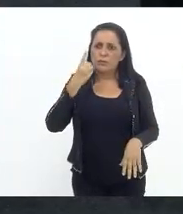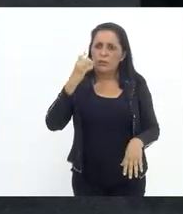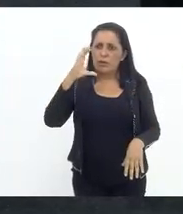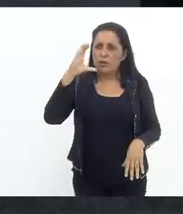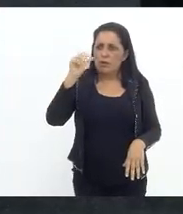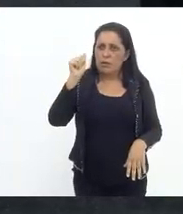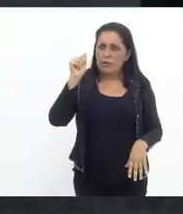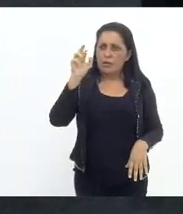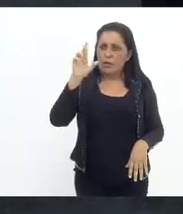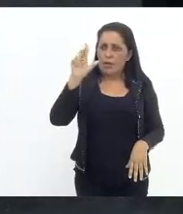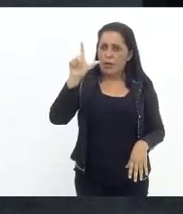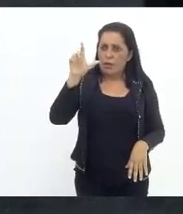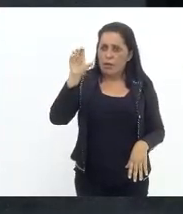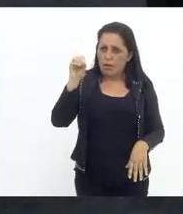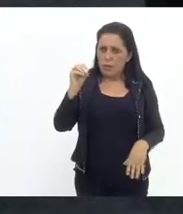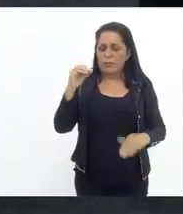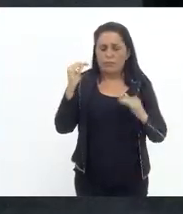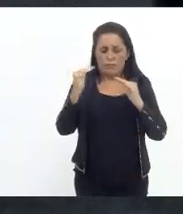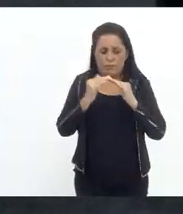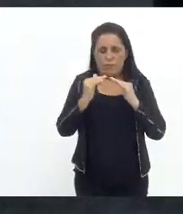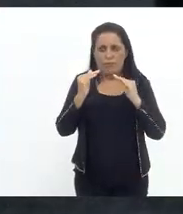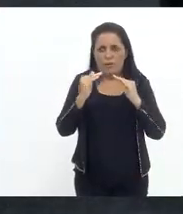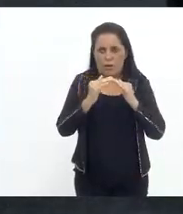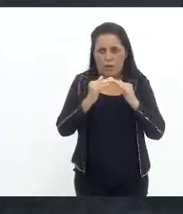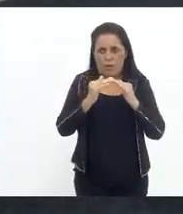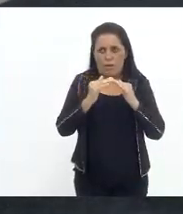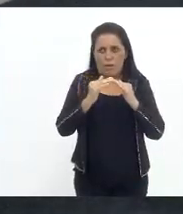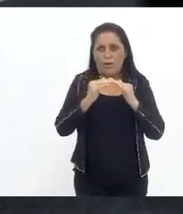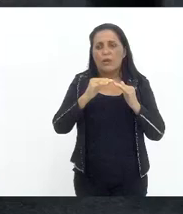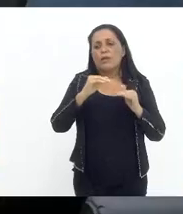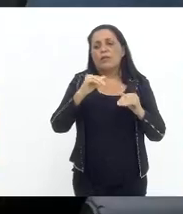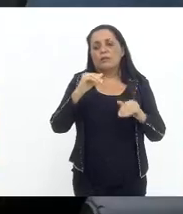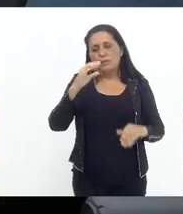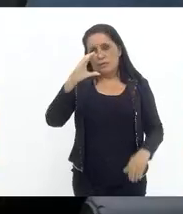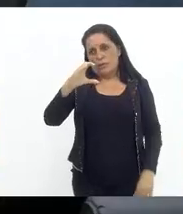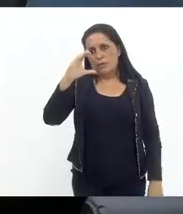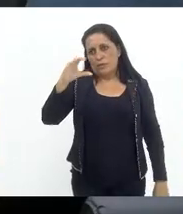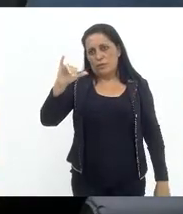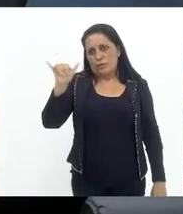nosso parecer é favorável nos termos do parecer da CCJ.